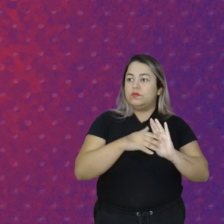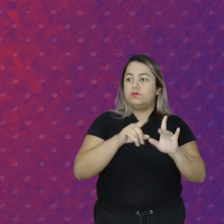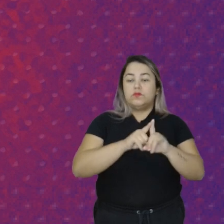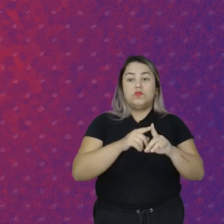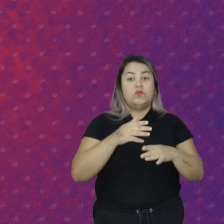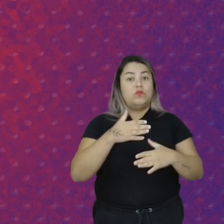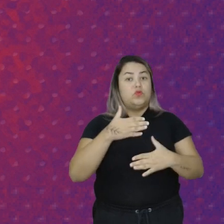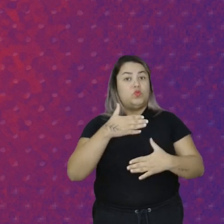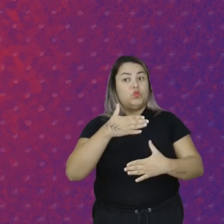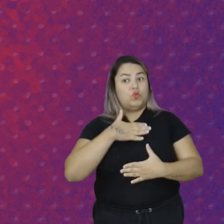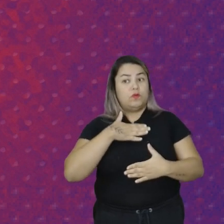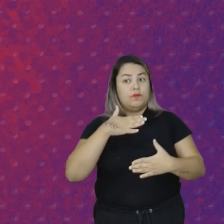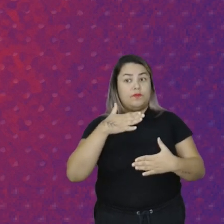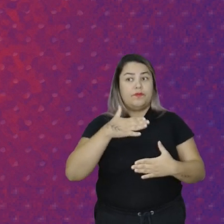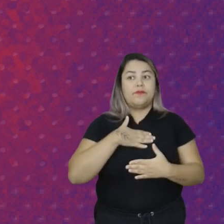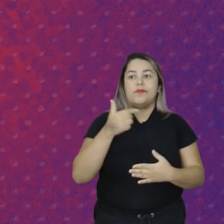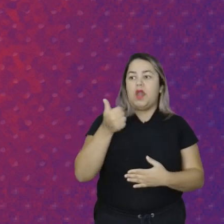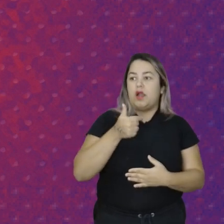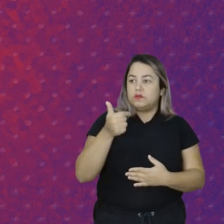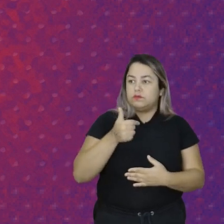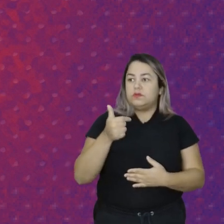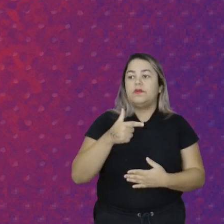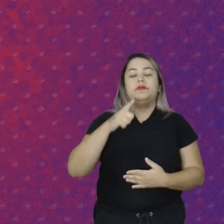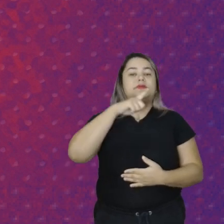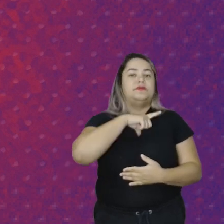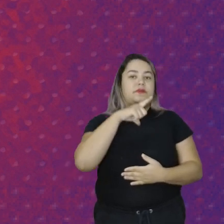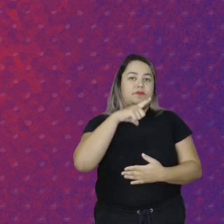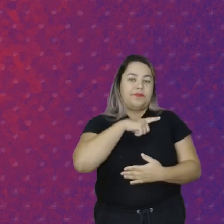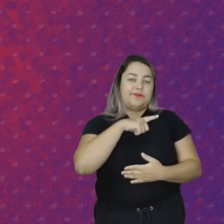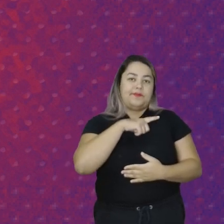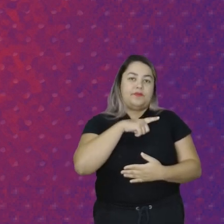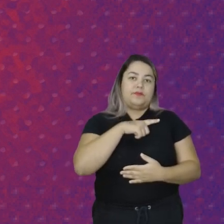corpo. Segunda dimensão, nós temos